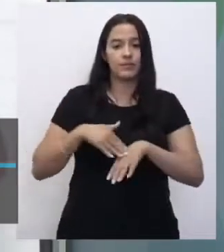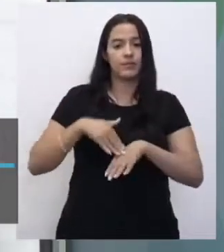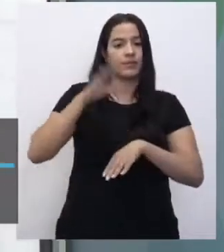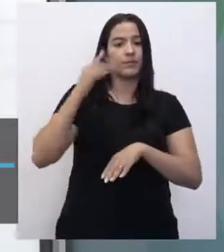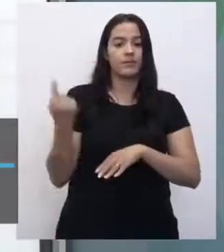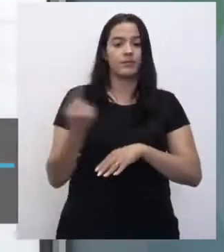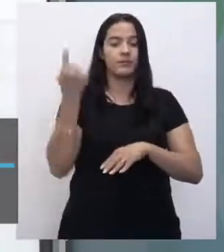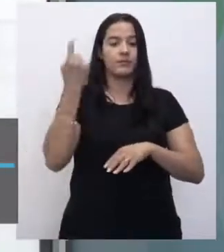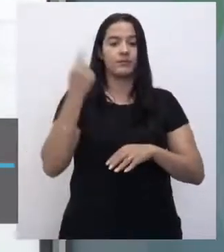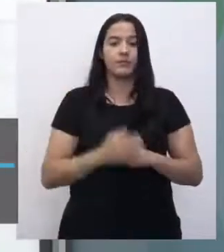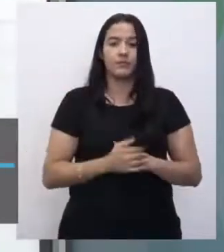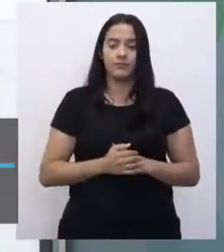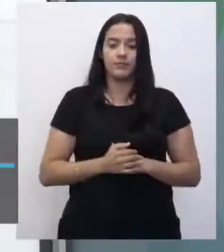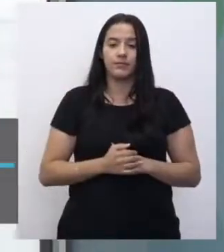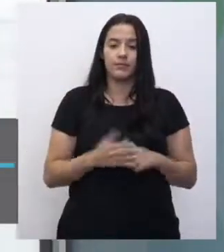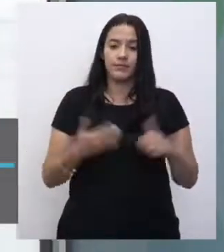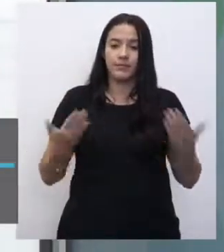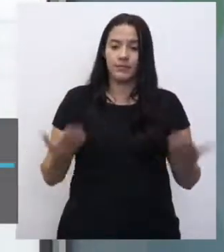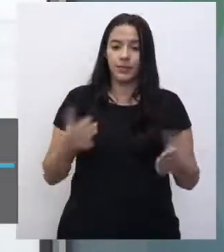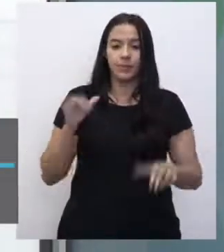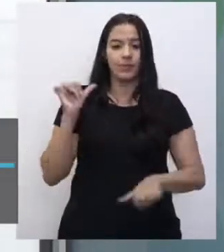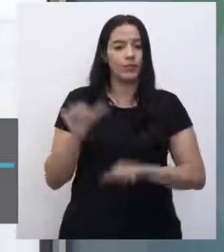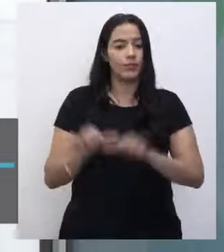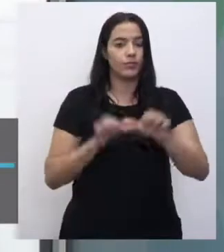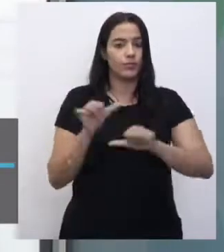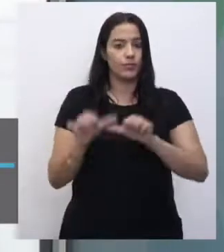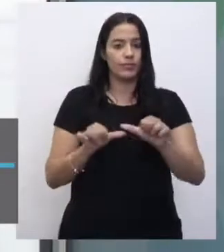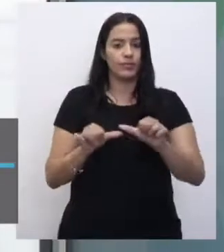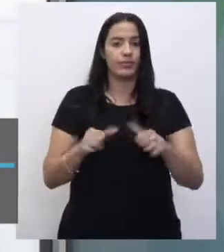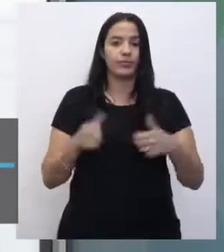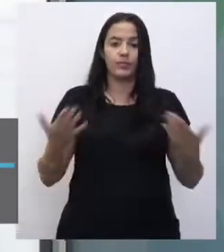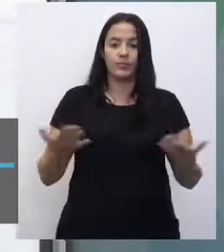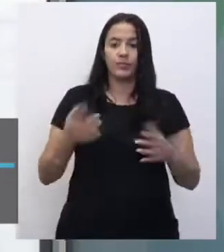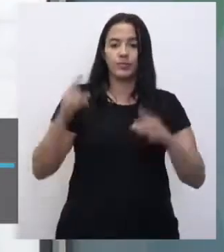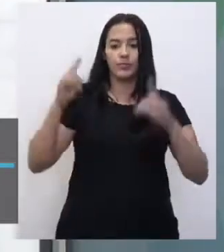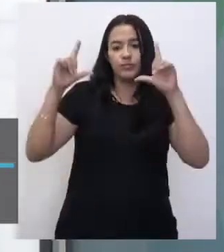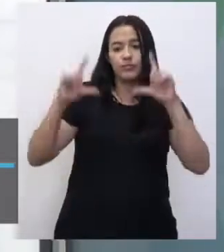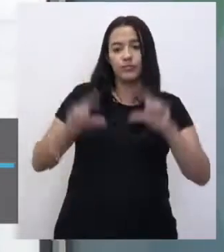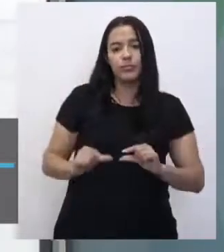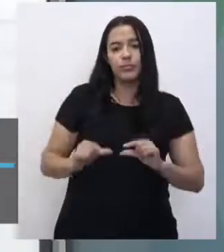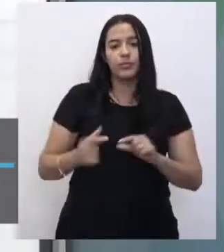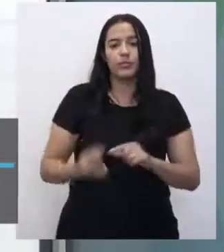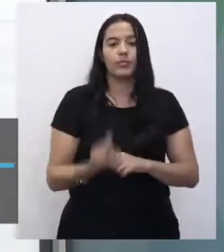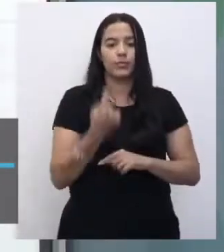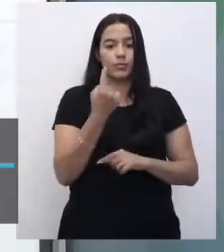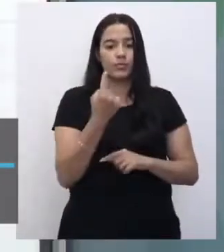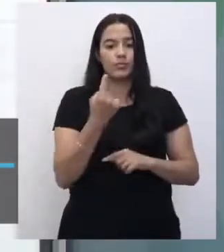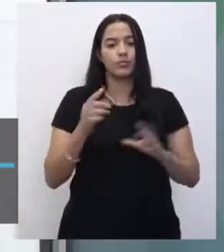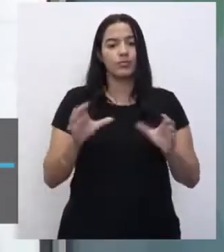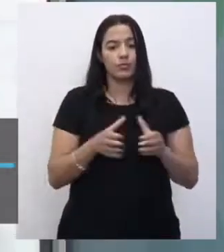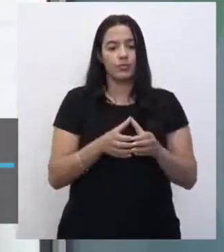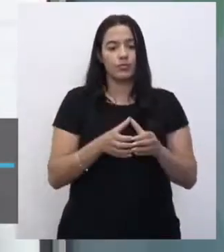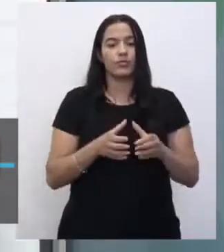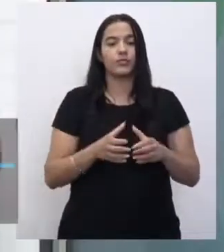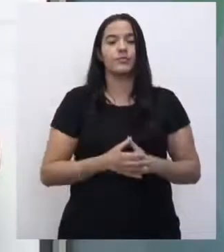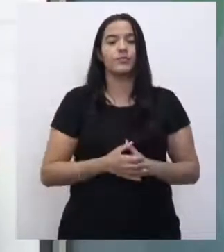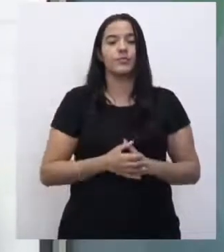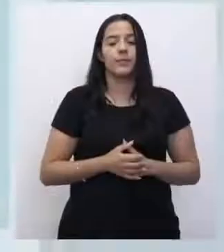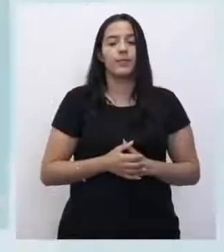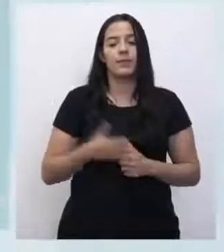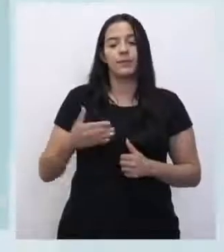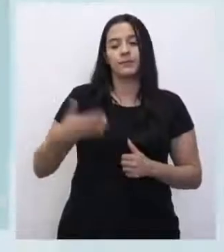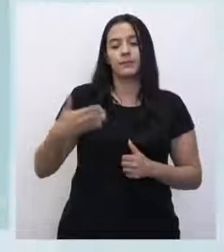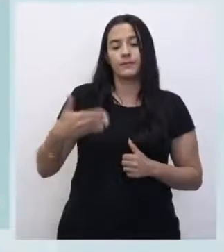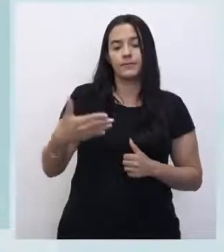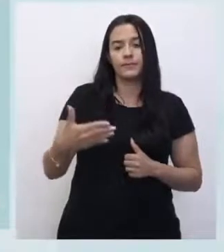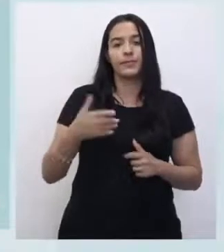mais alto, né? Então, aí vocês viram que mudou para superlativo, porque de um grupo, eu tirei um desse grupo. Tudo bem? Na continuação, a gente